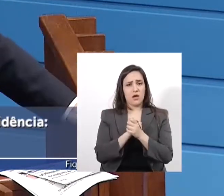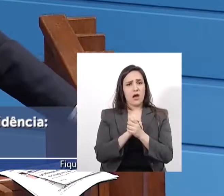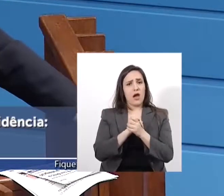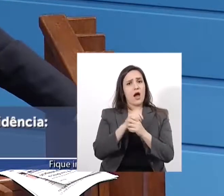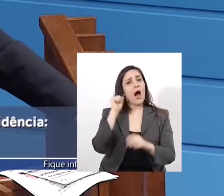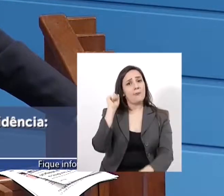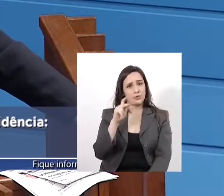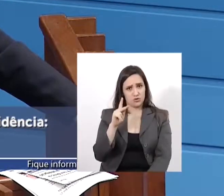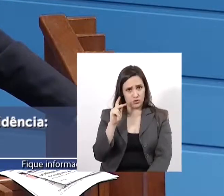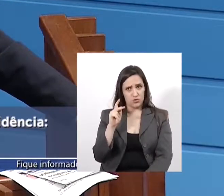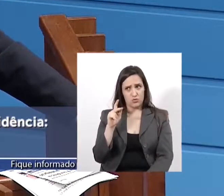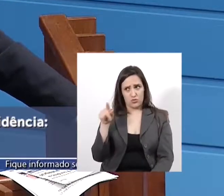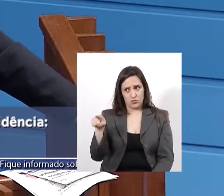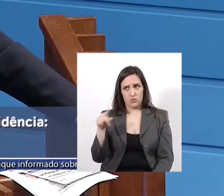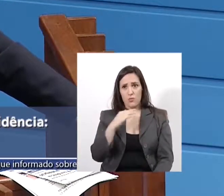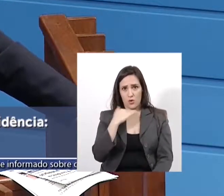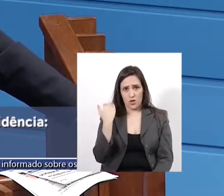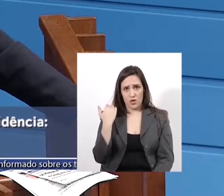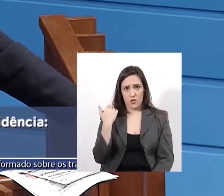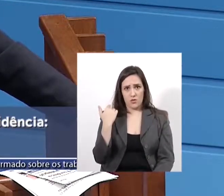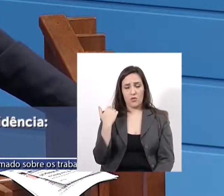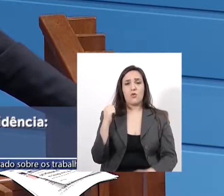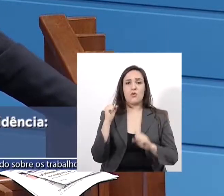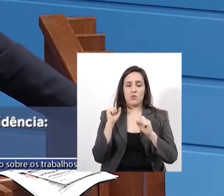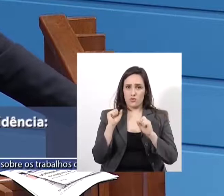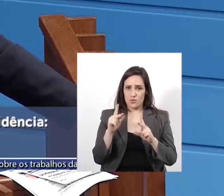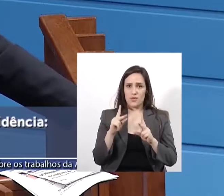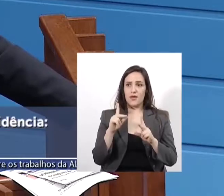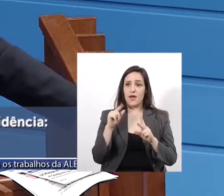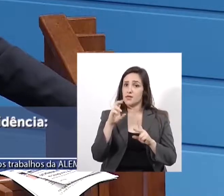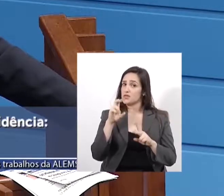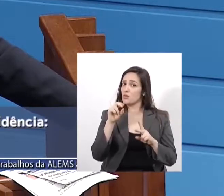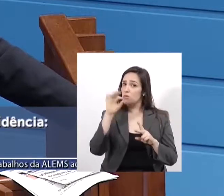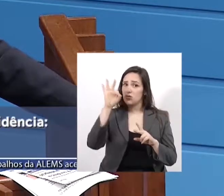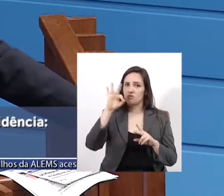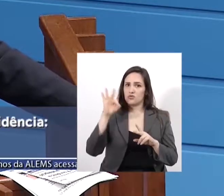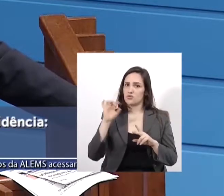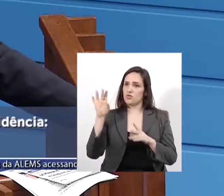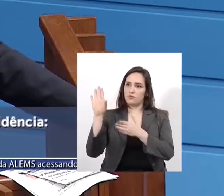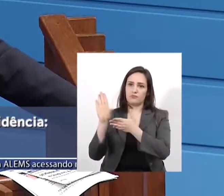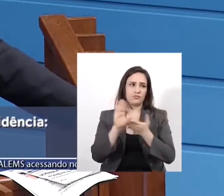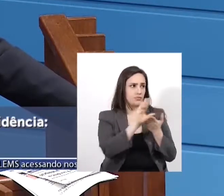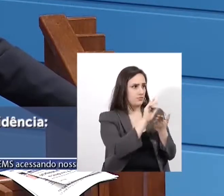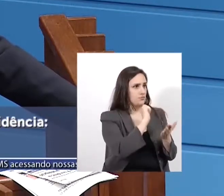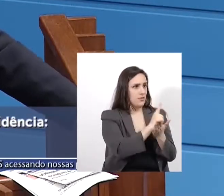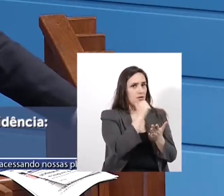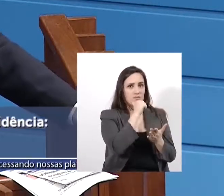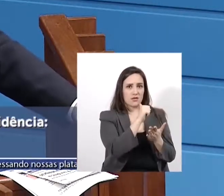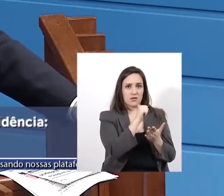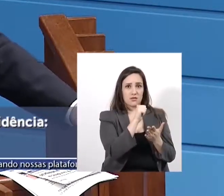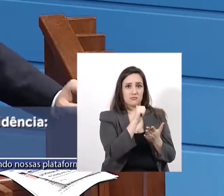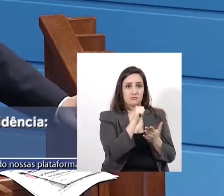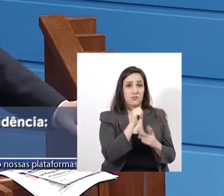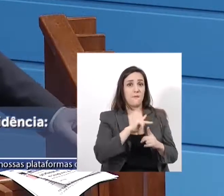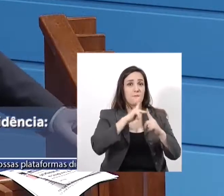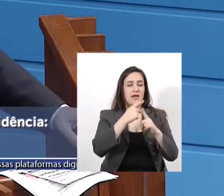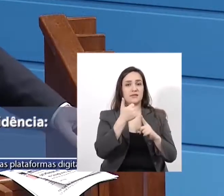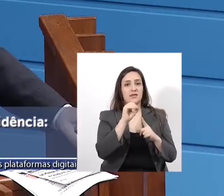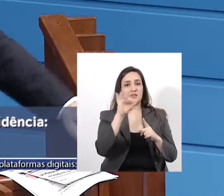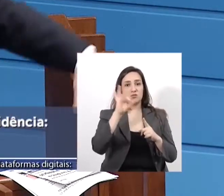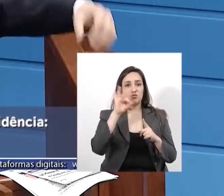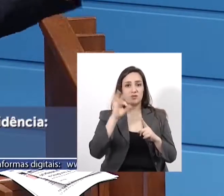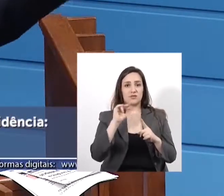mais 10% por filho menor de 21 anos de idade. Então vejam bem que as